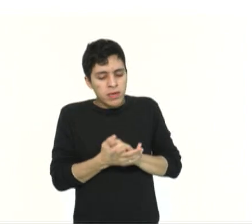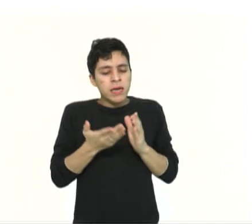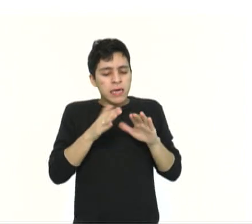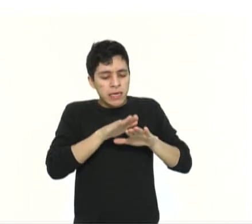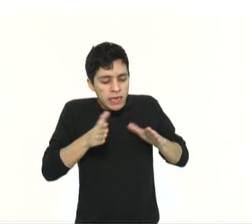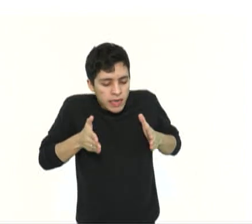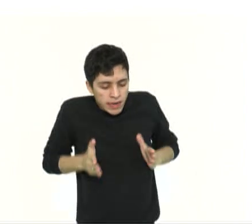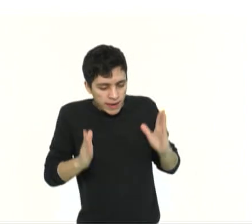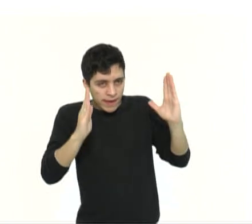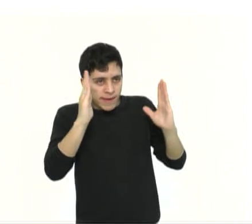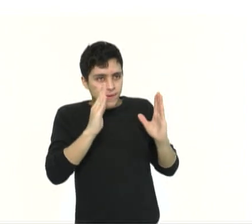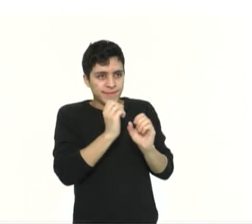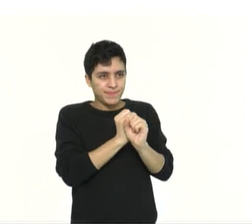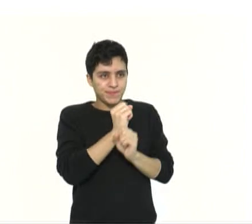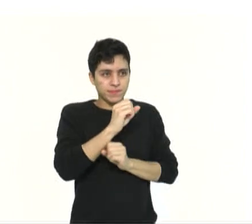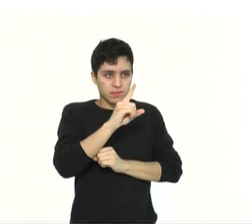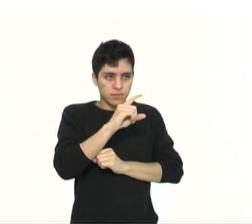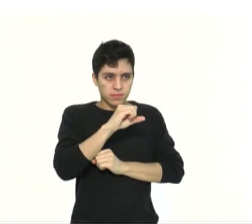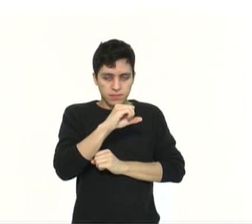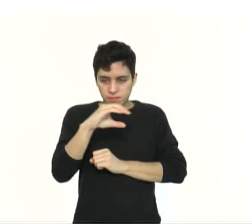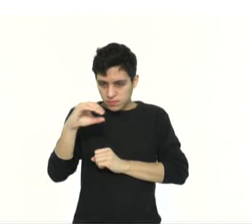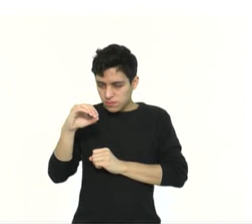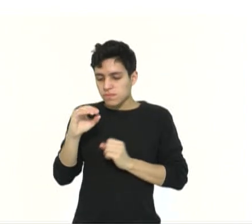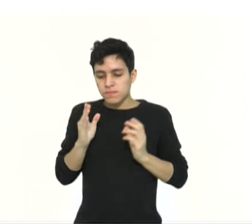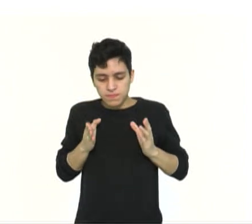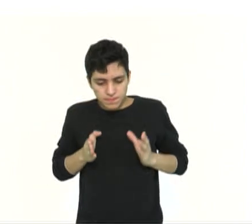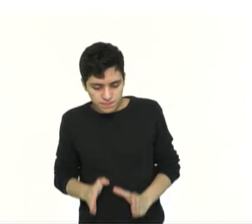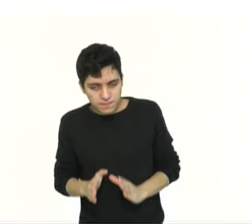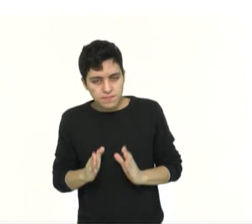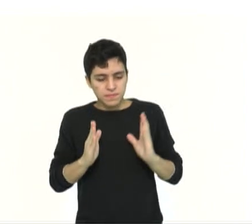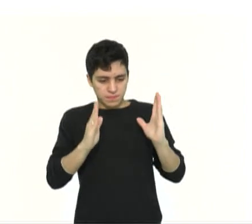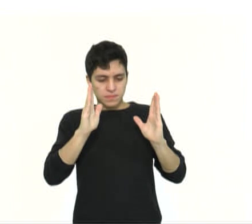e também a realidade da educação e a tecnologia.